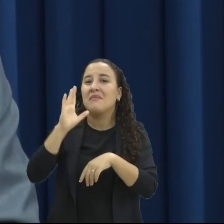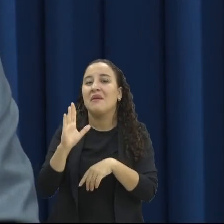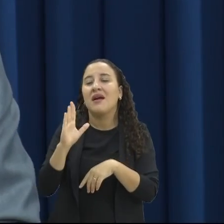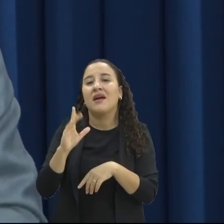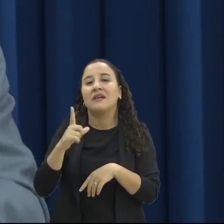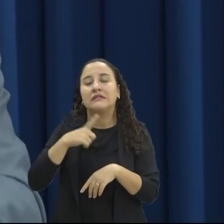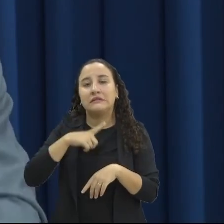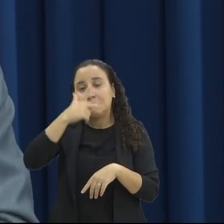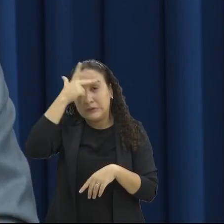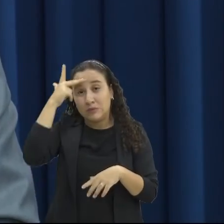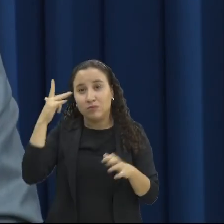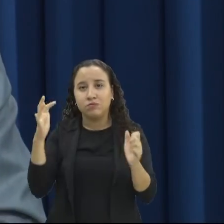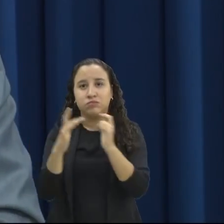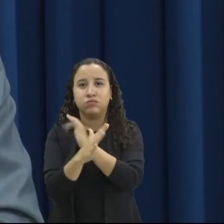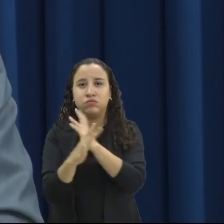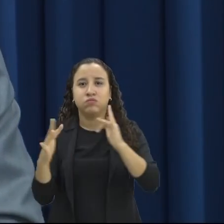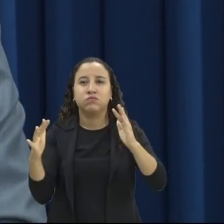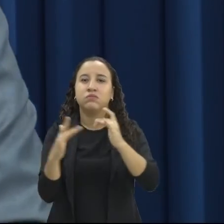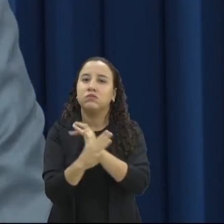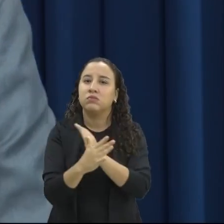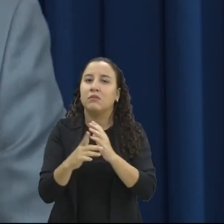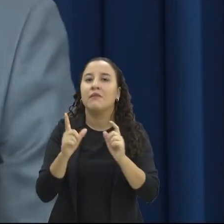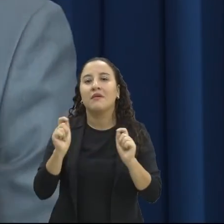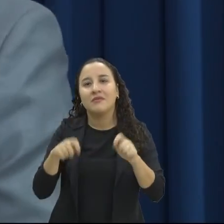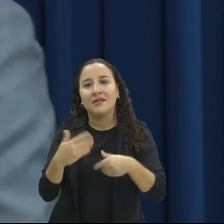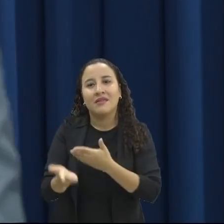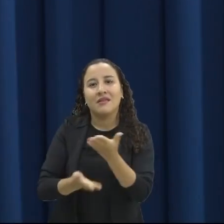atender quem precisa, a população como você.